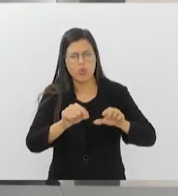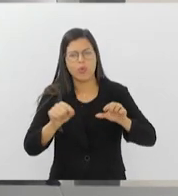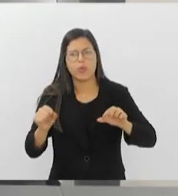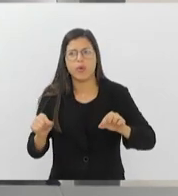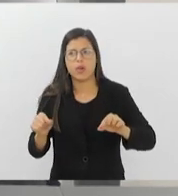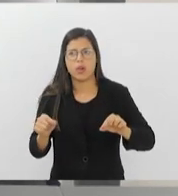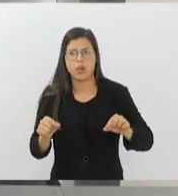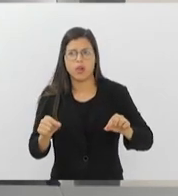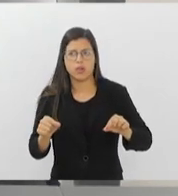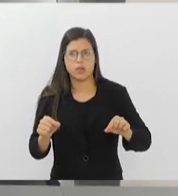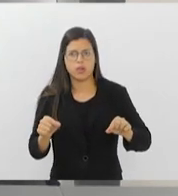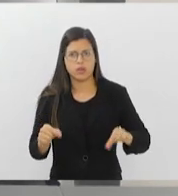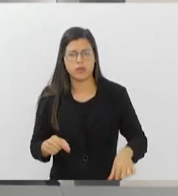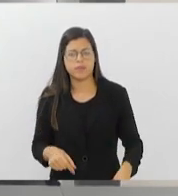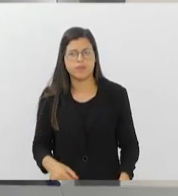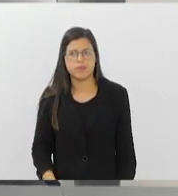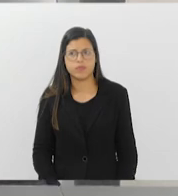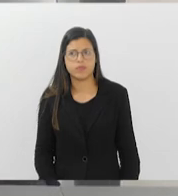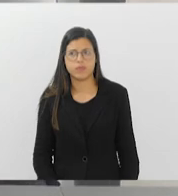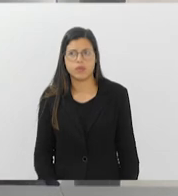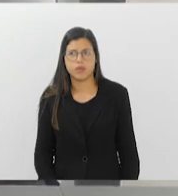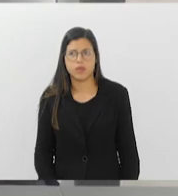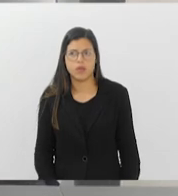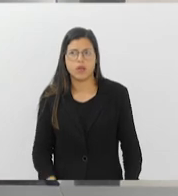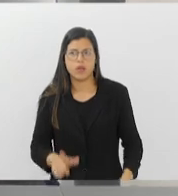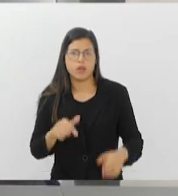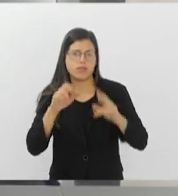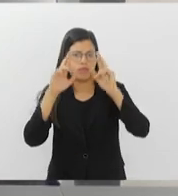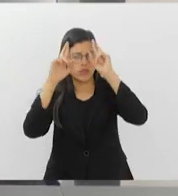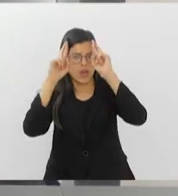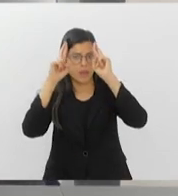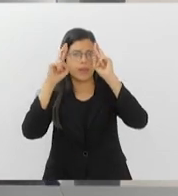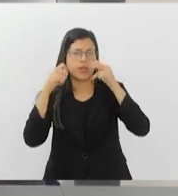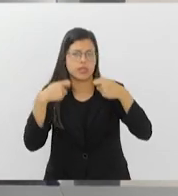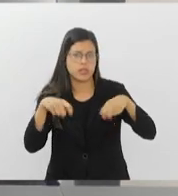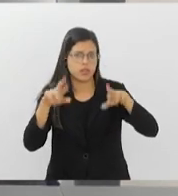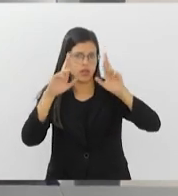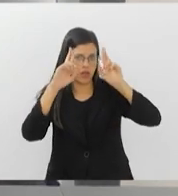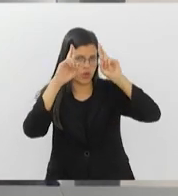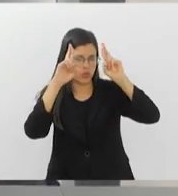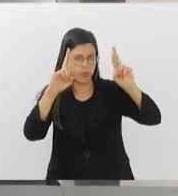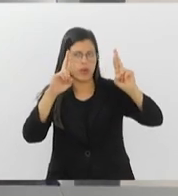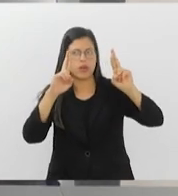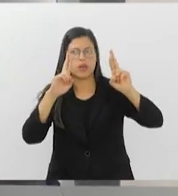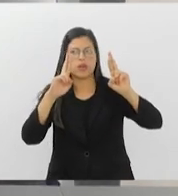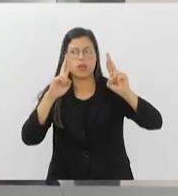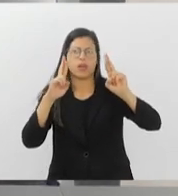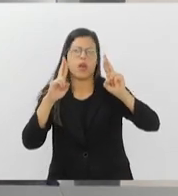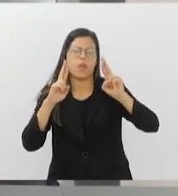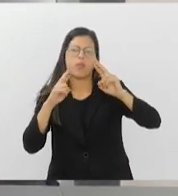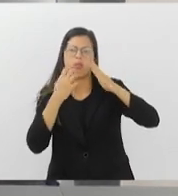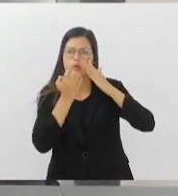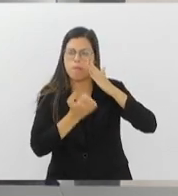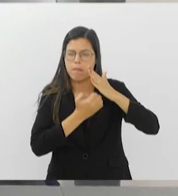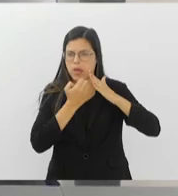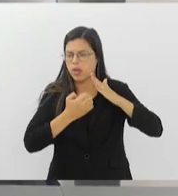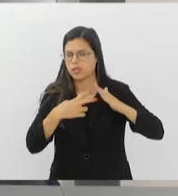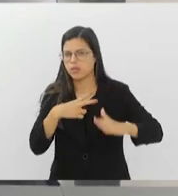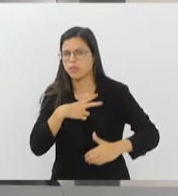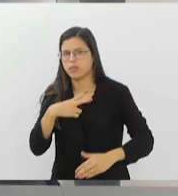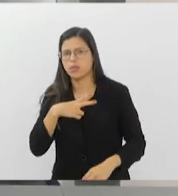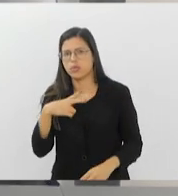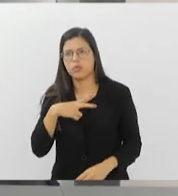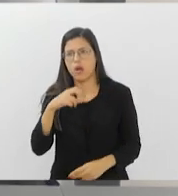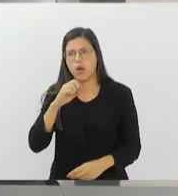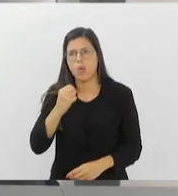que passem a ser respeitados obrigatoriamente por entidades privadas, por prefeituras, por hospitais federais no Rio de